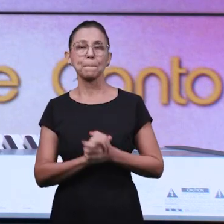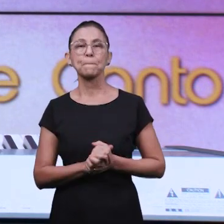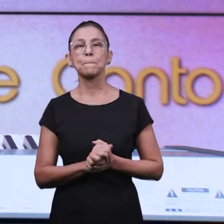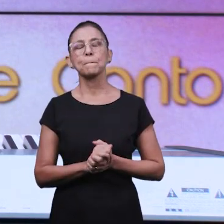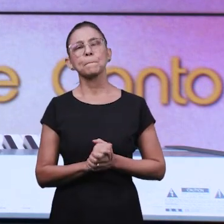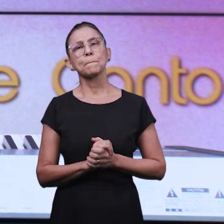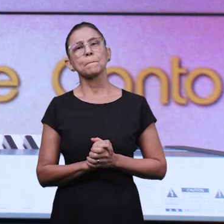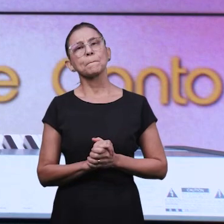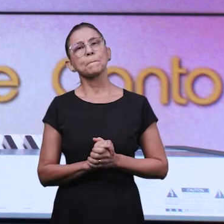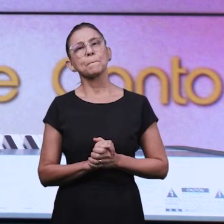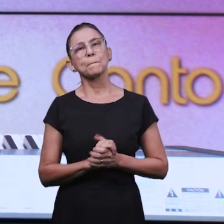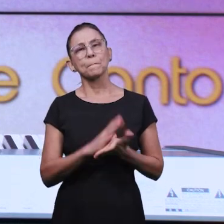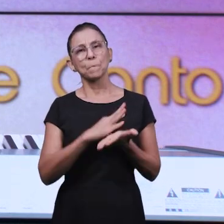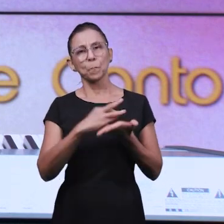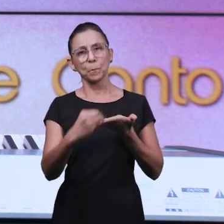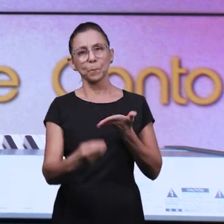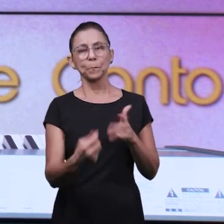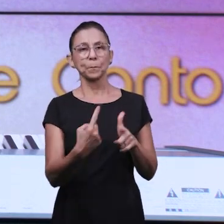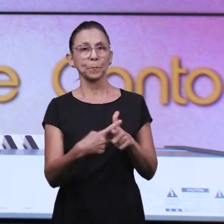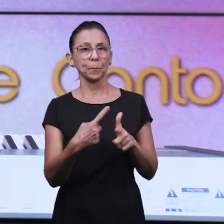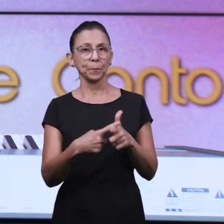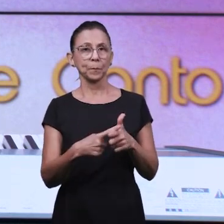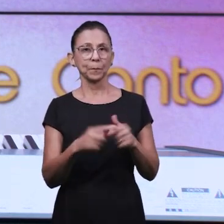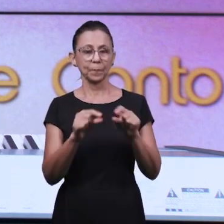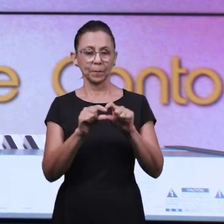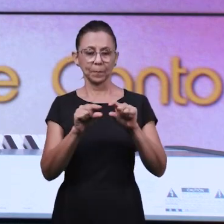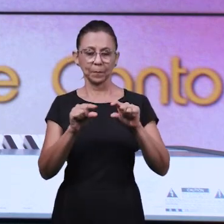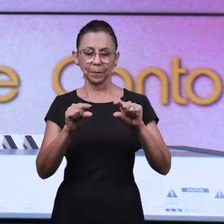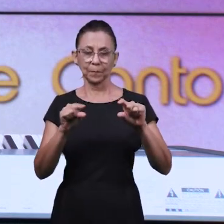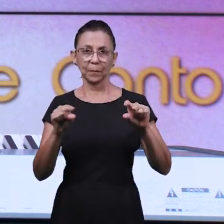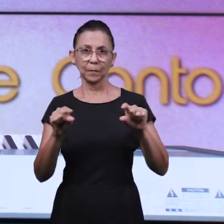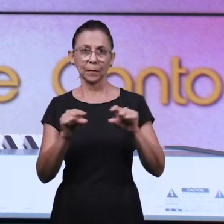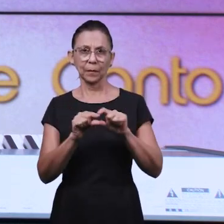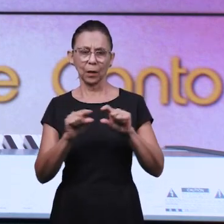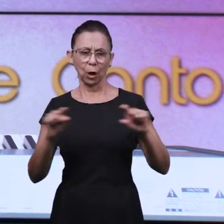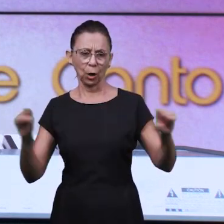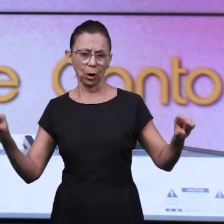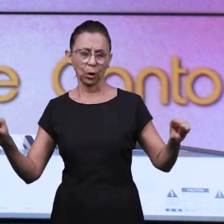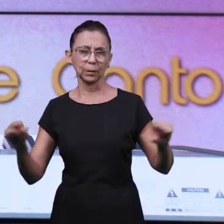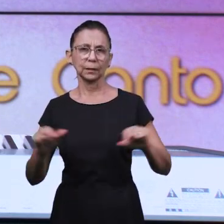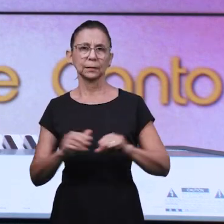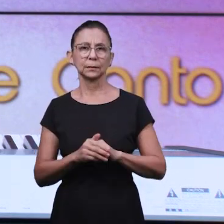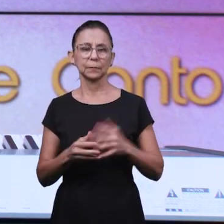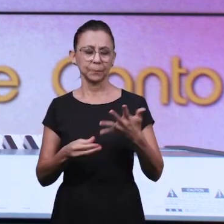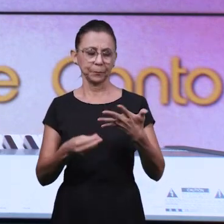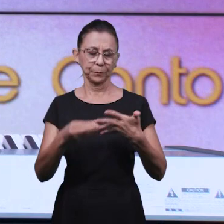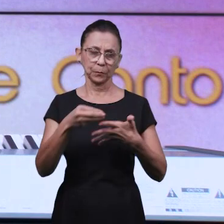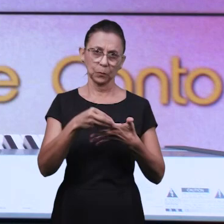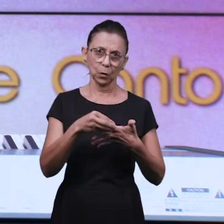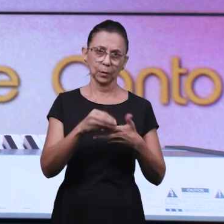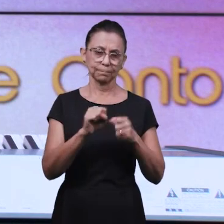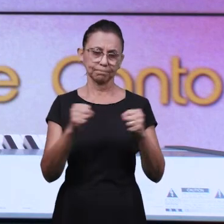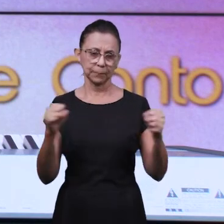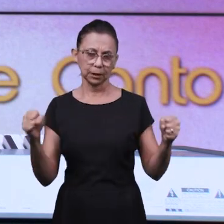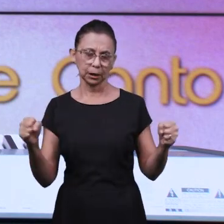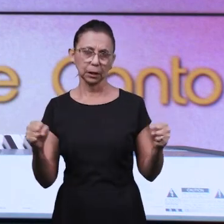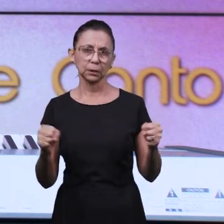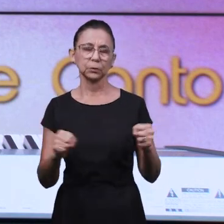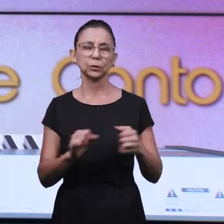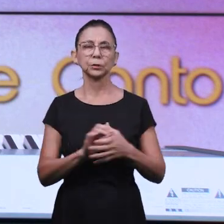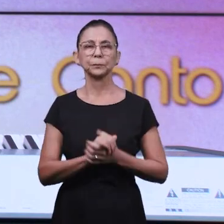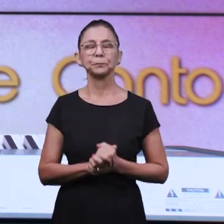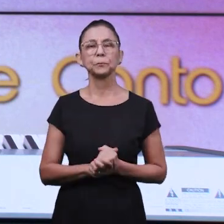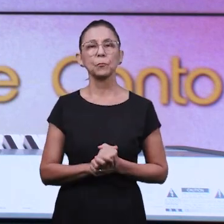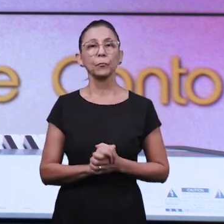exemplo por vários motivos. Primeiro, porque ele tem frases longas, ele tem notas longas numa